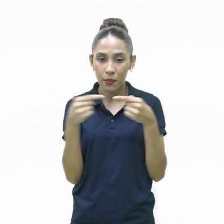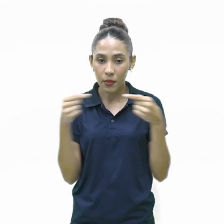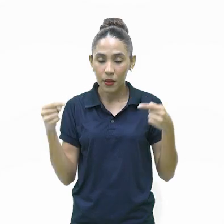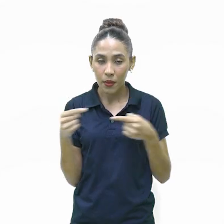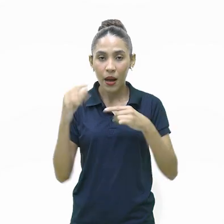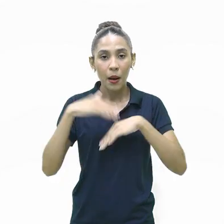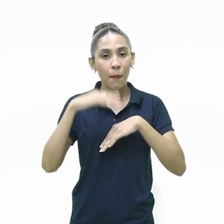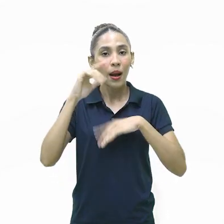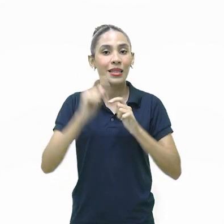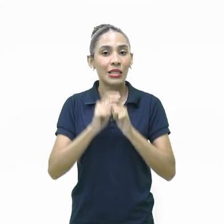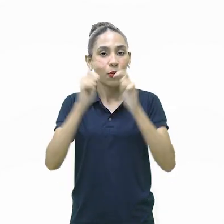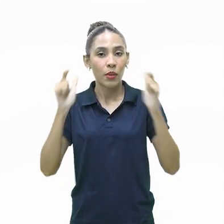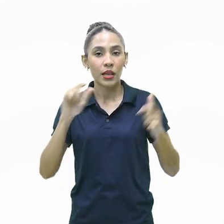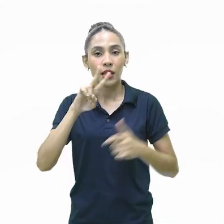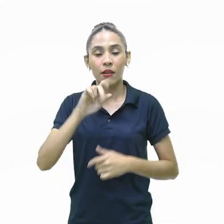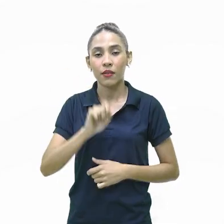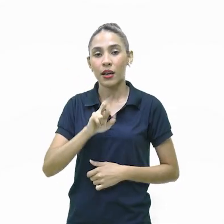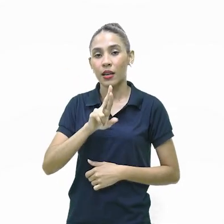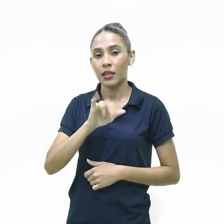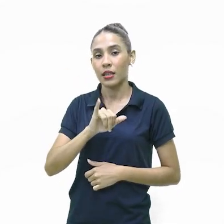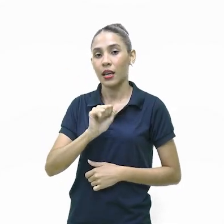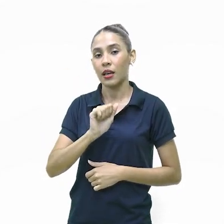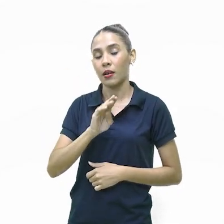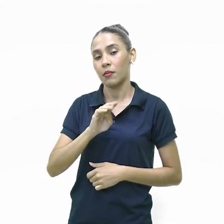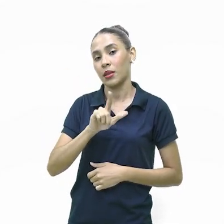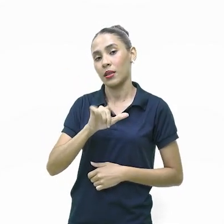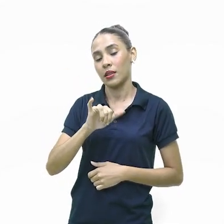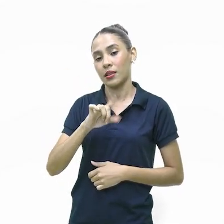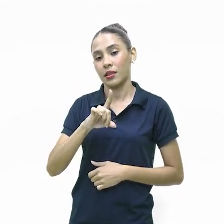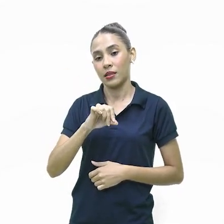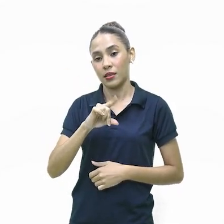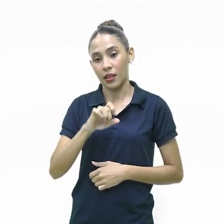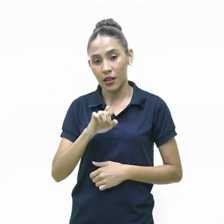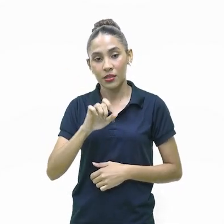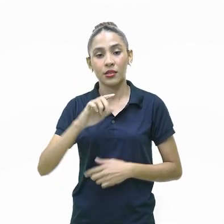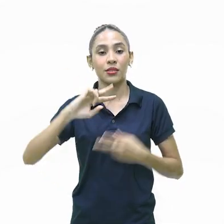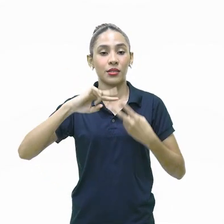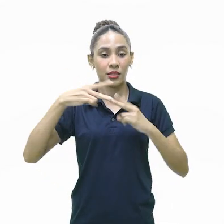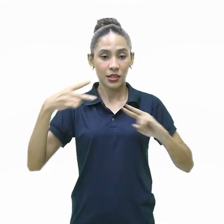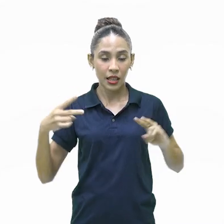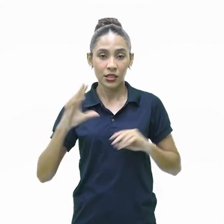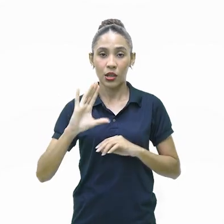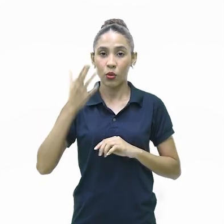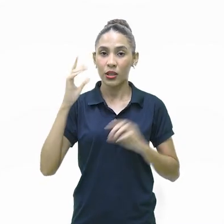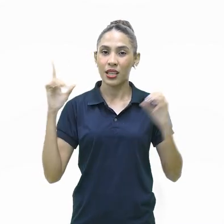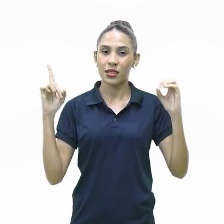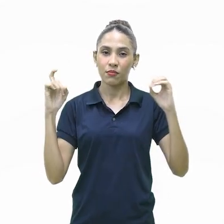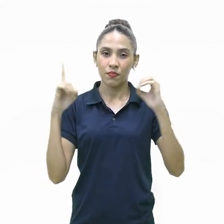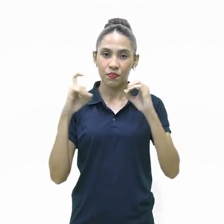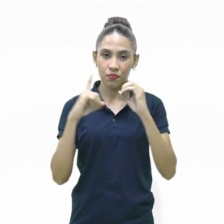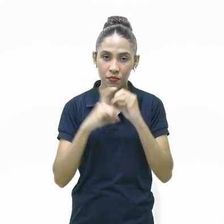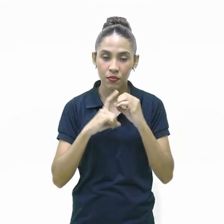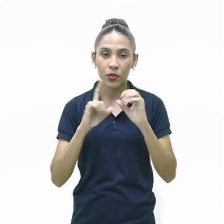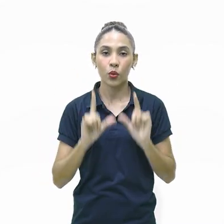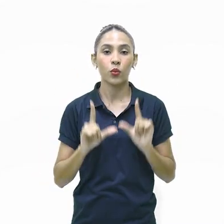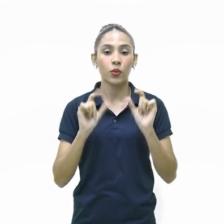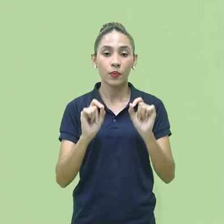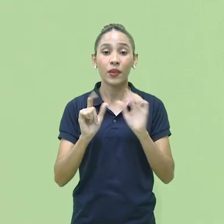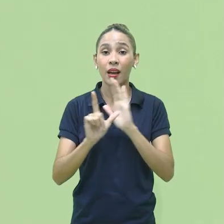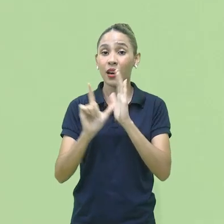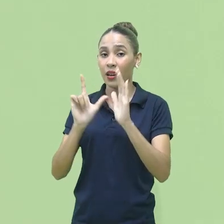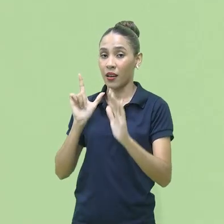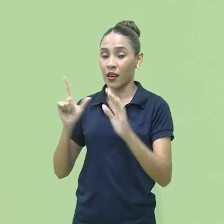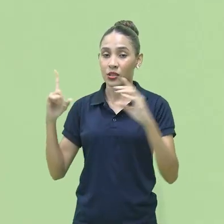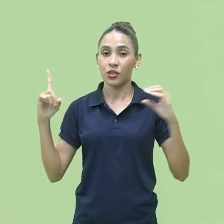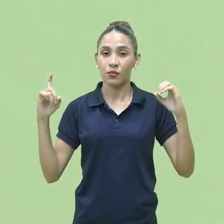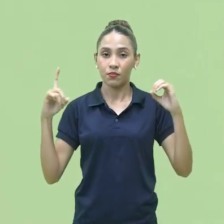mais aumenta a variabilidade genética, né, onde ocorre no processo da fecundação. Aliás, antes do